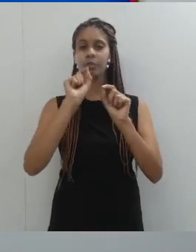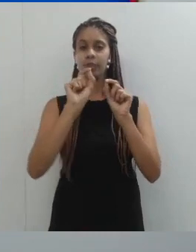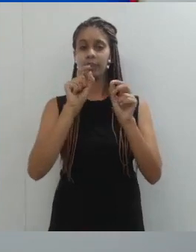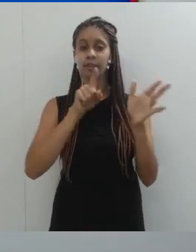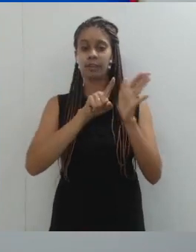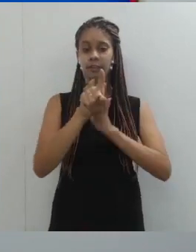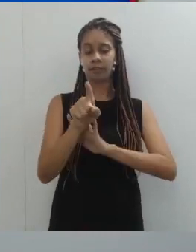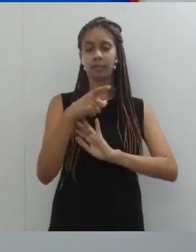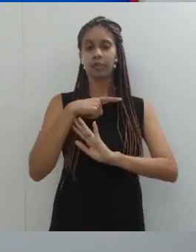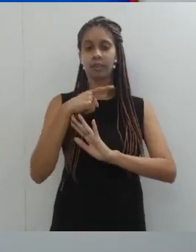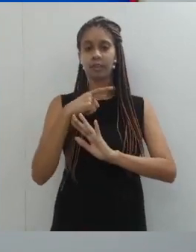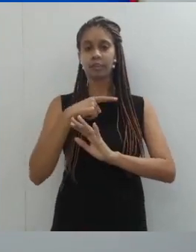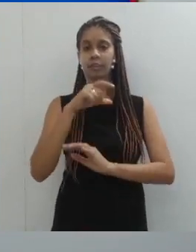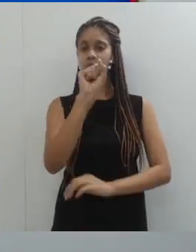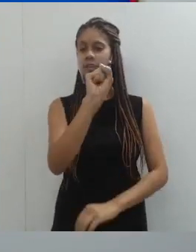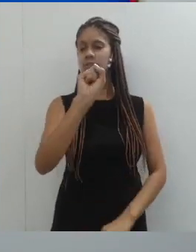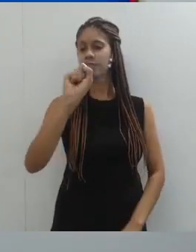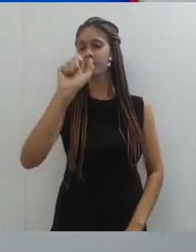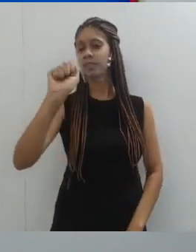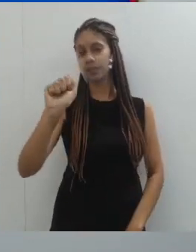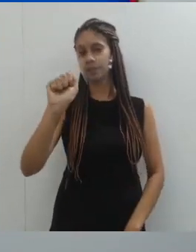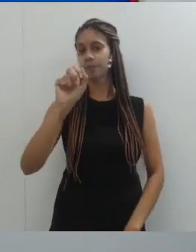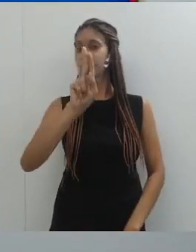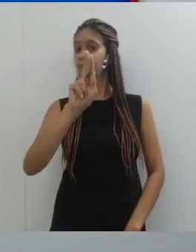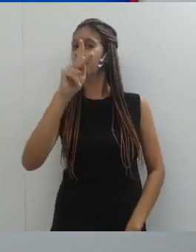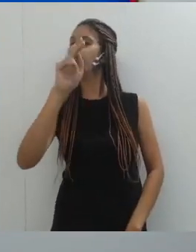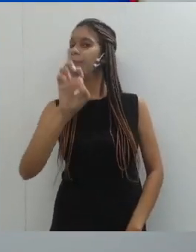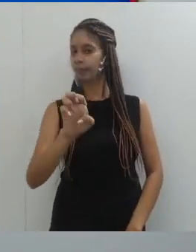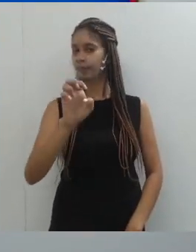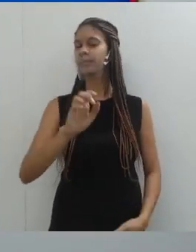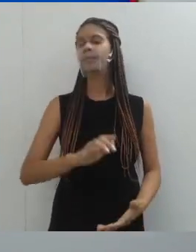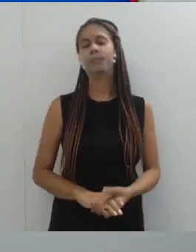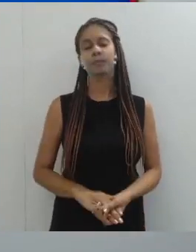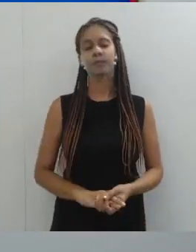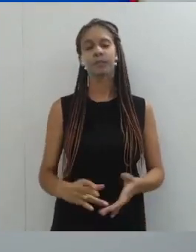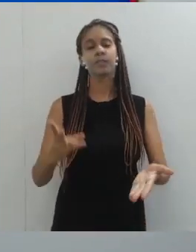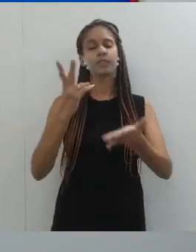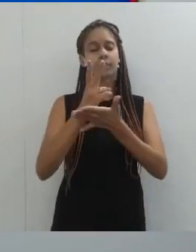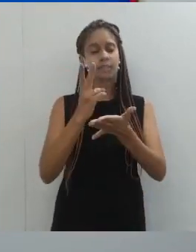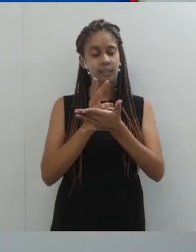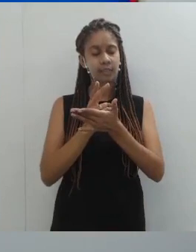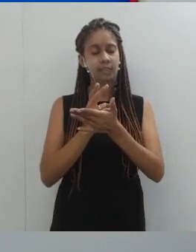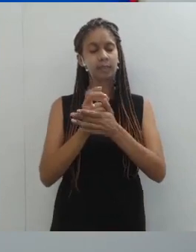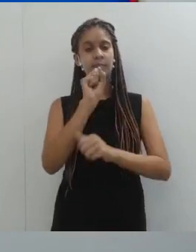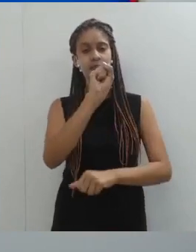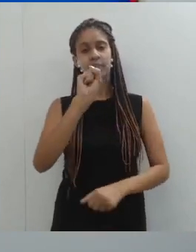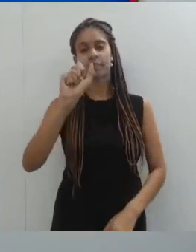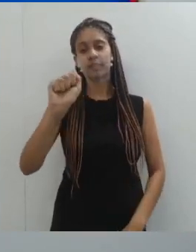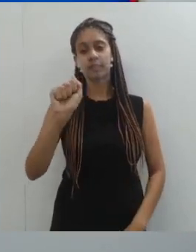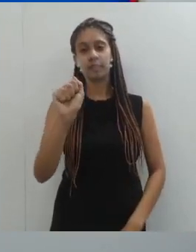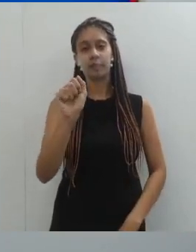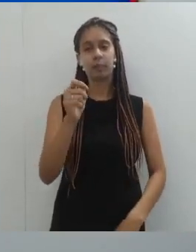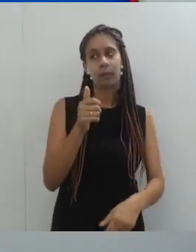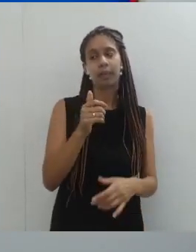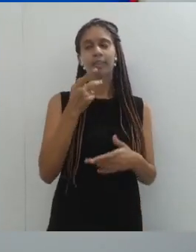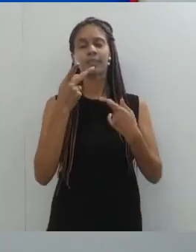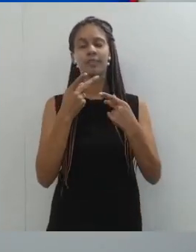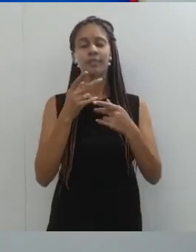ligadas ao SSA da UPE. Todos os anos o SSA1, quase que não sai,